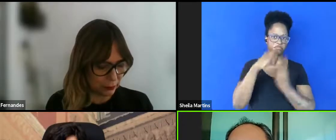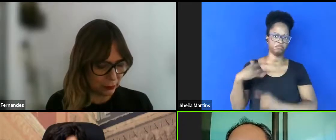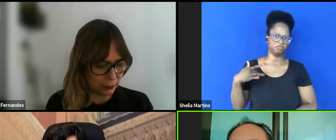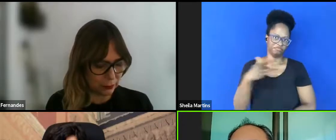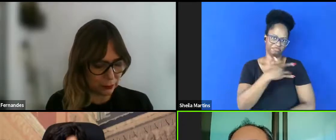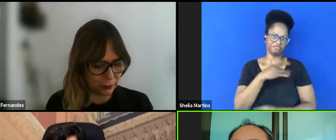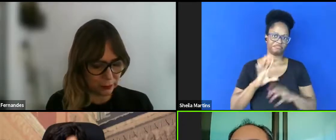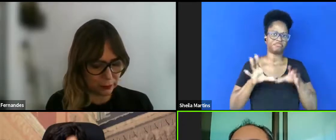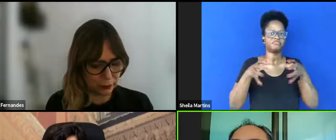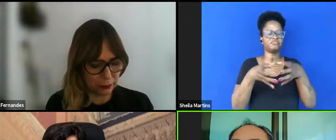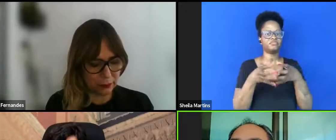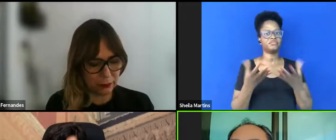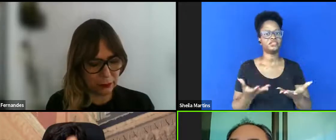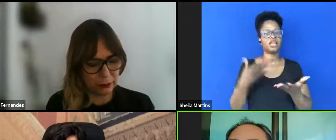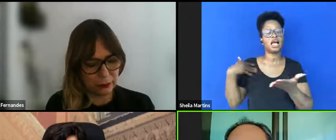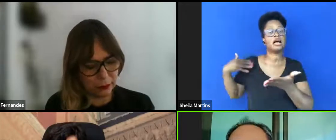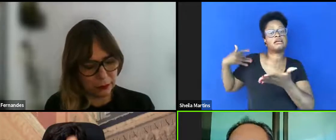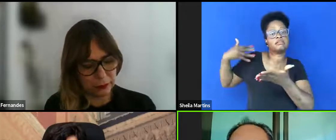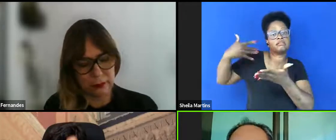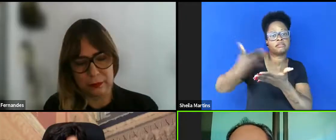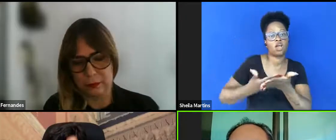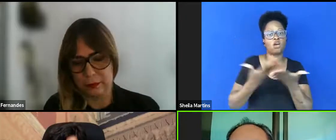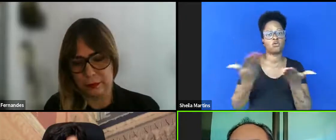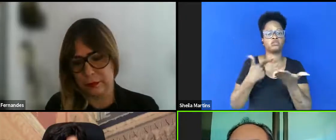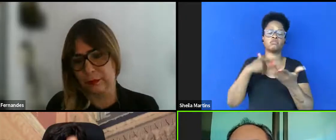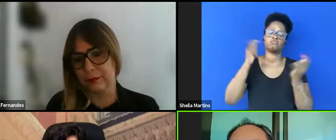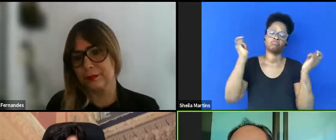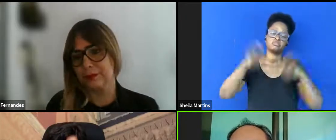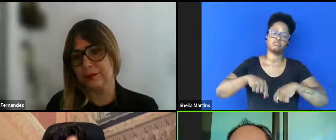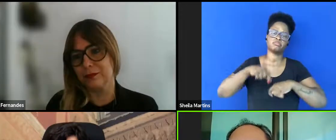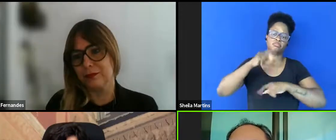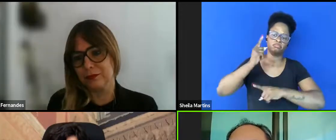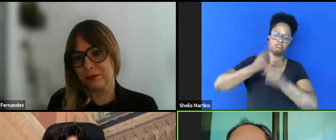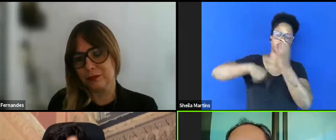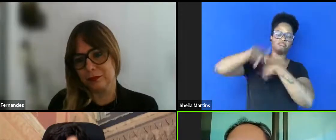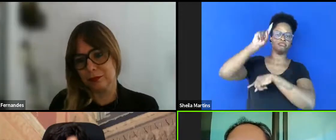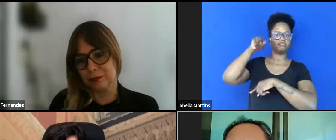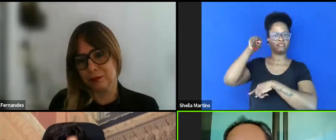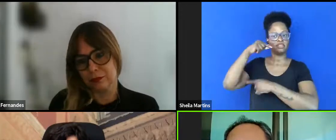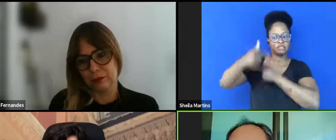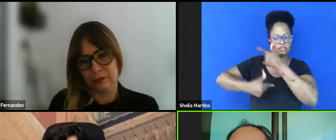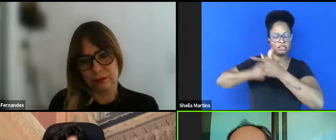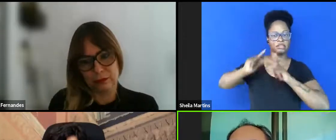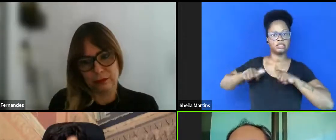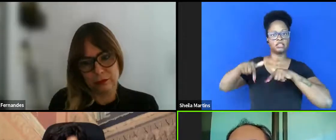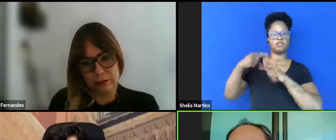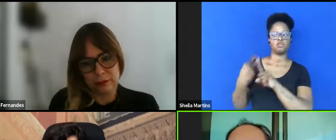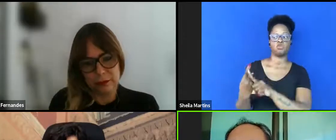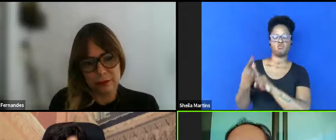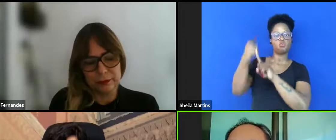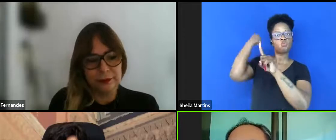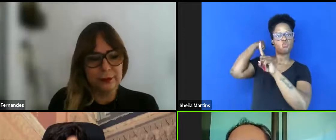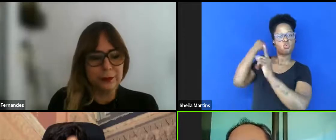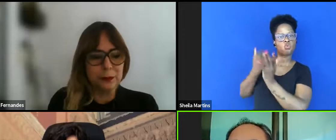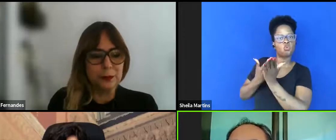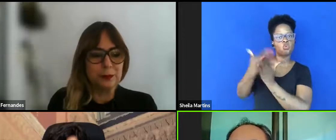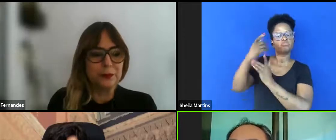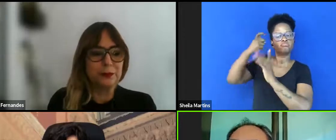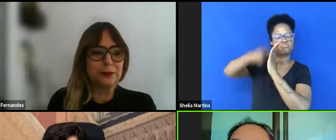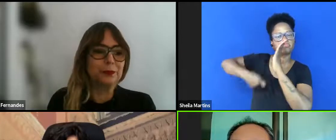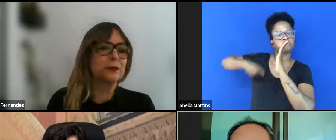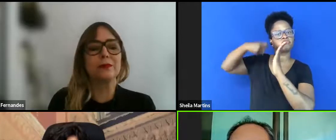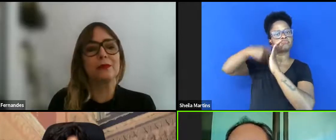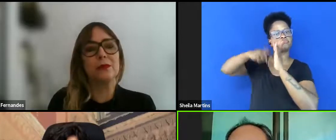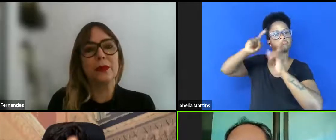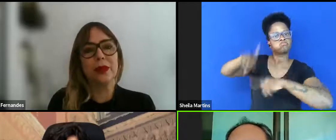coletiva, que até hoje colhe frutos do trabalho que começou com muita luta, com muito